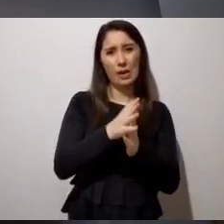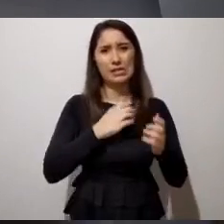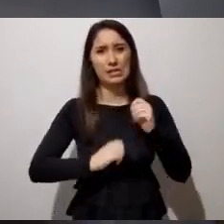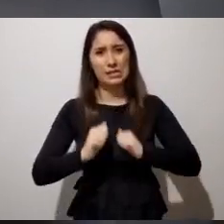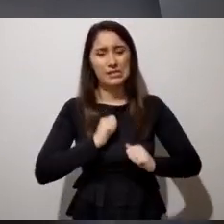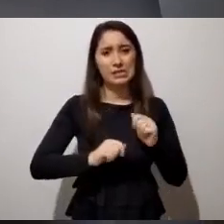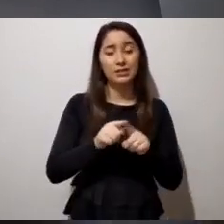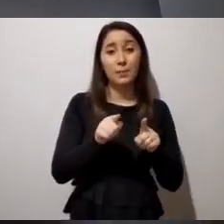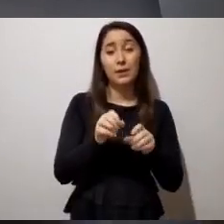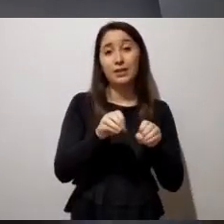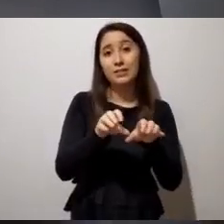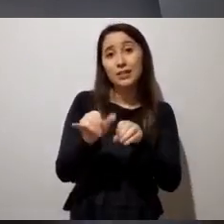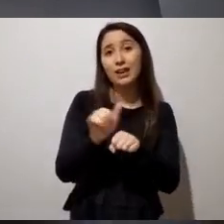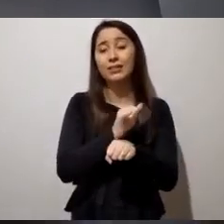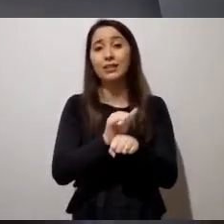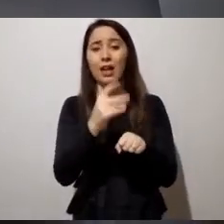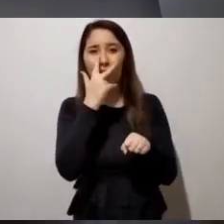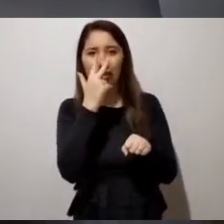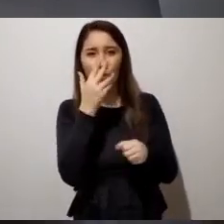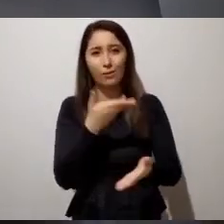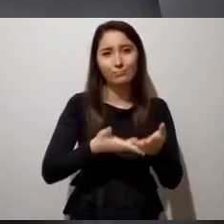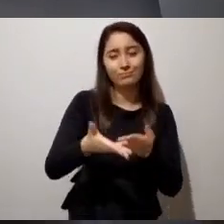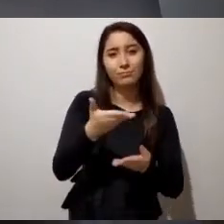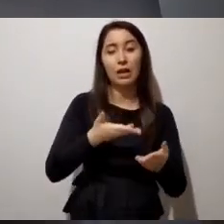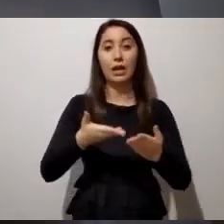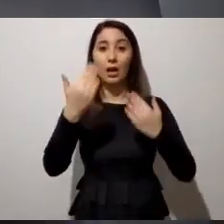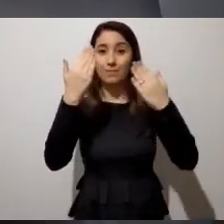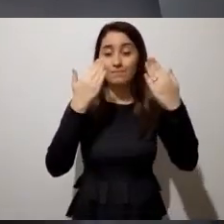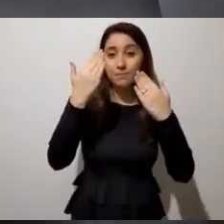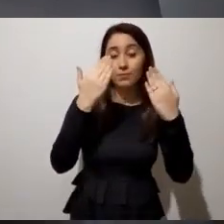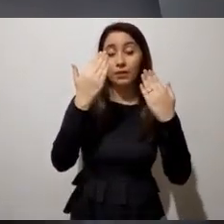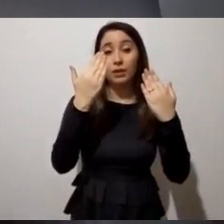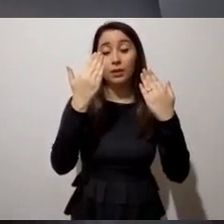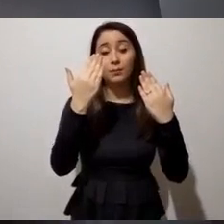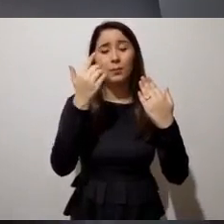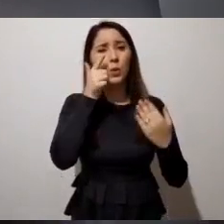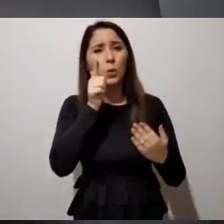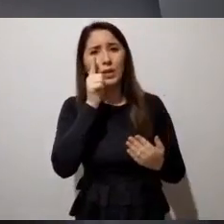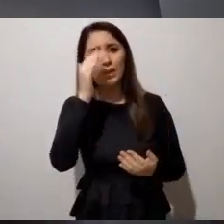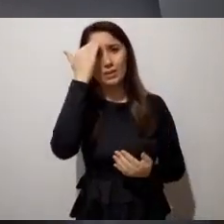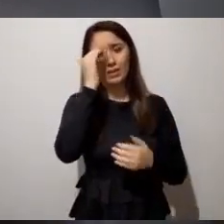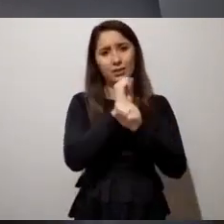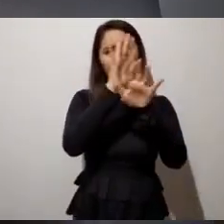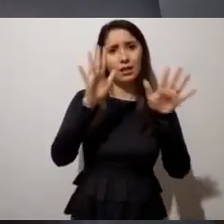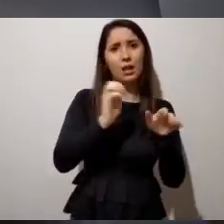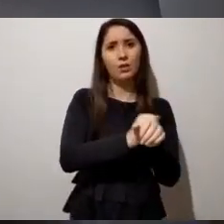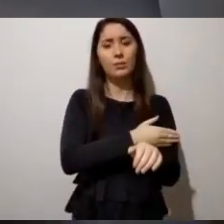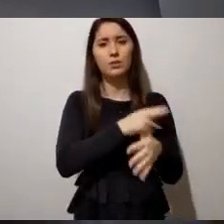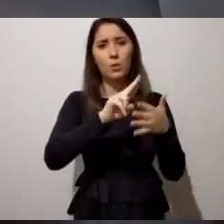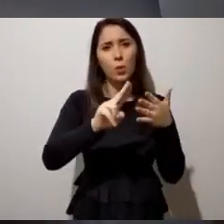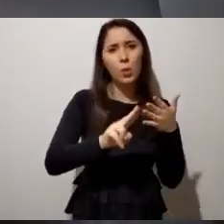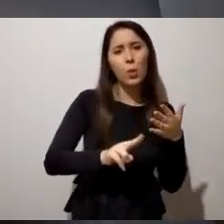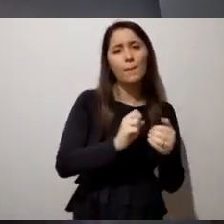te ensinar uma técnica que eu passo para os meus pacientes no consultório para que eles entendam as suas emoções, nomeiem